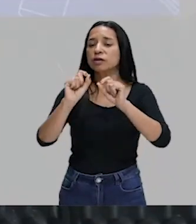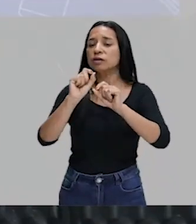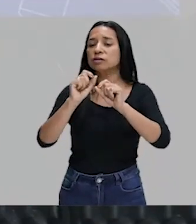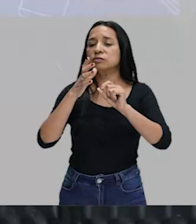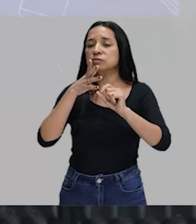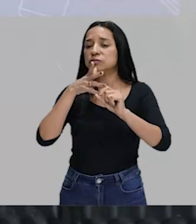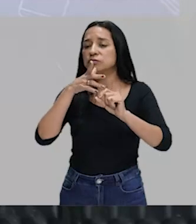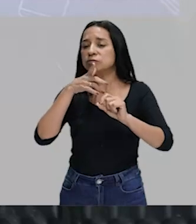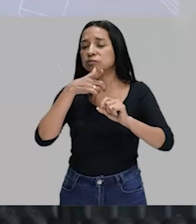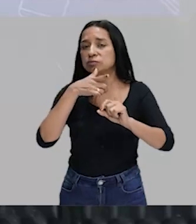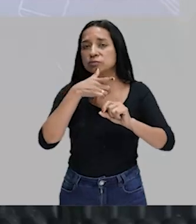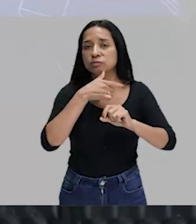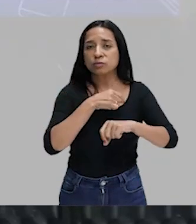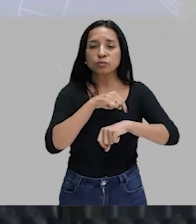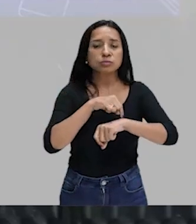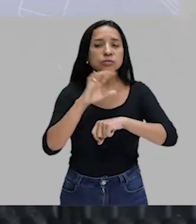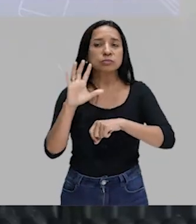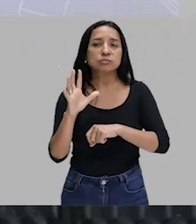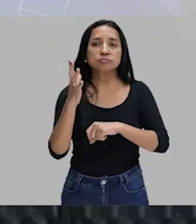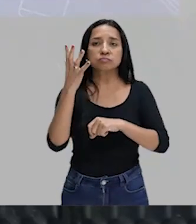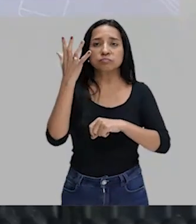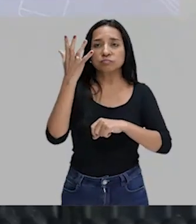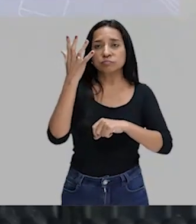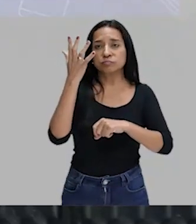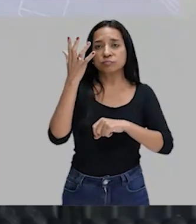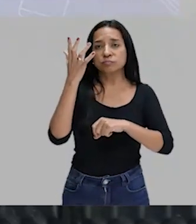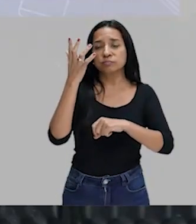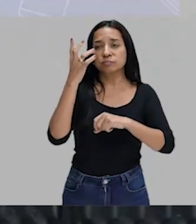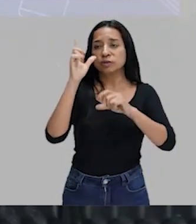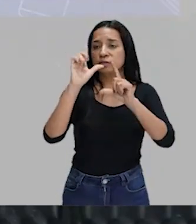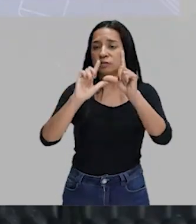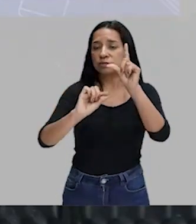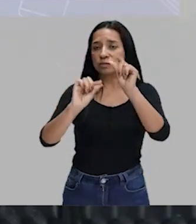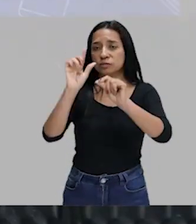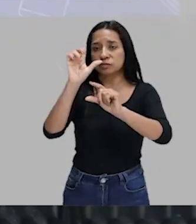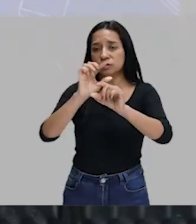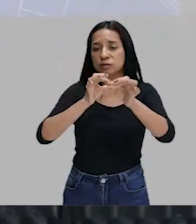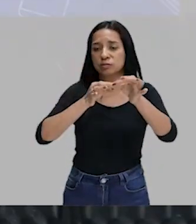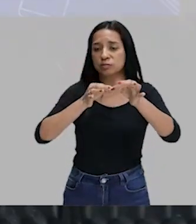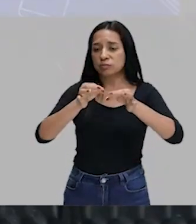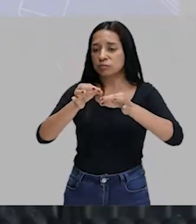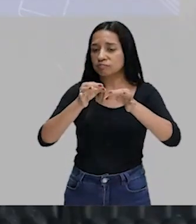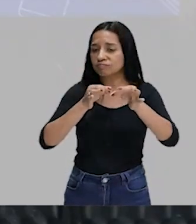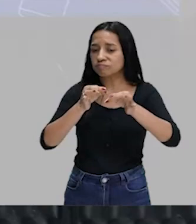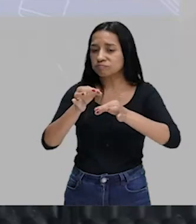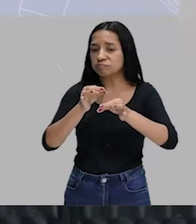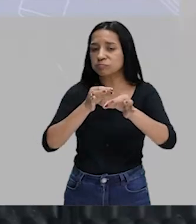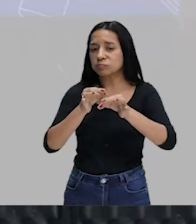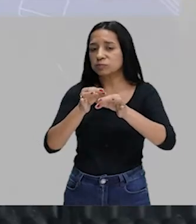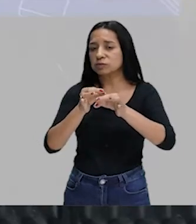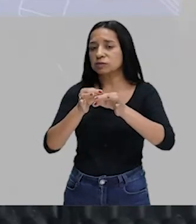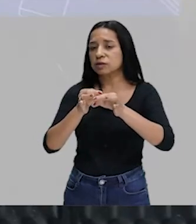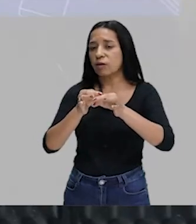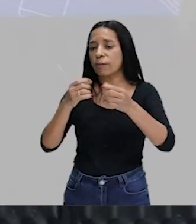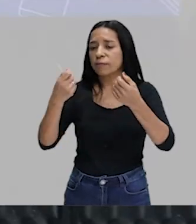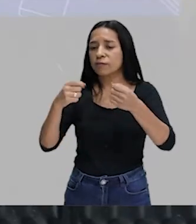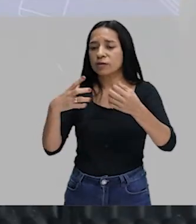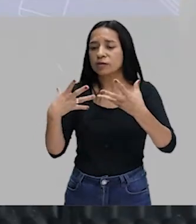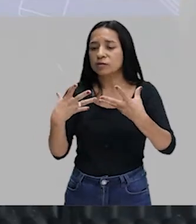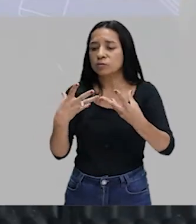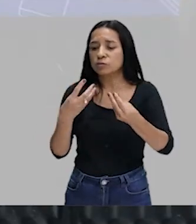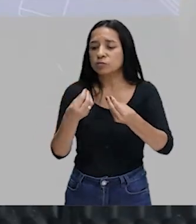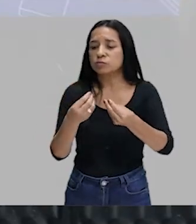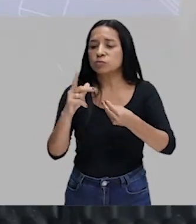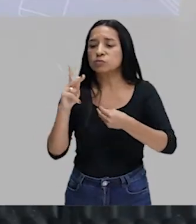um tempo para acontecer. Então essa estrela, na formação dela, ela tem que ser rica de hidrogênio